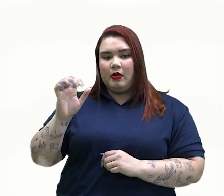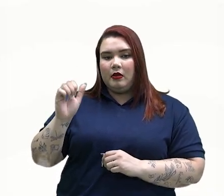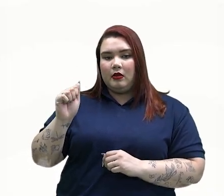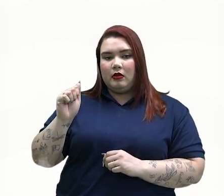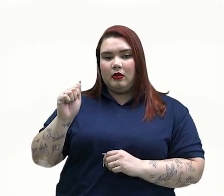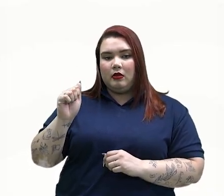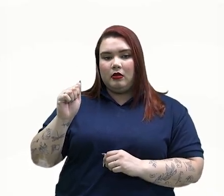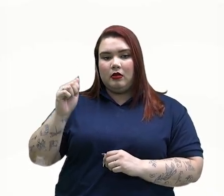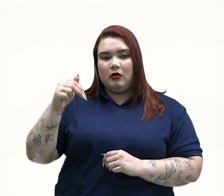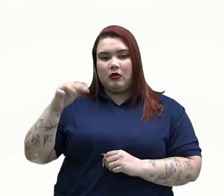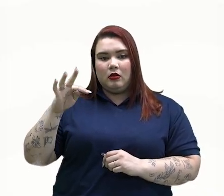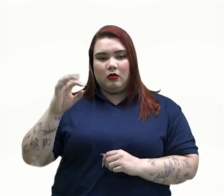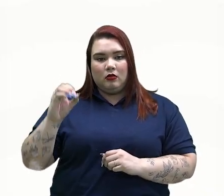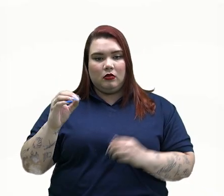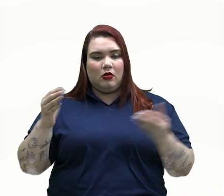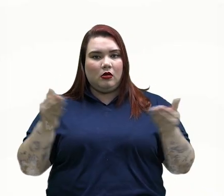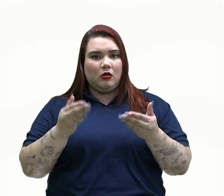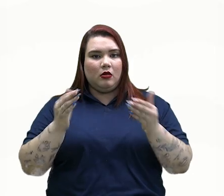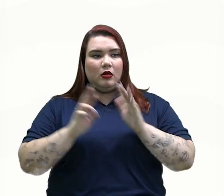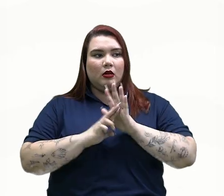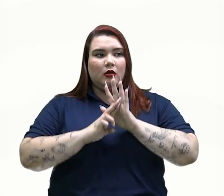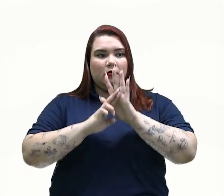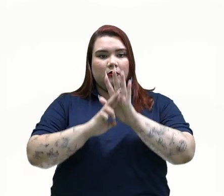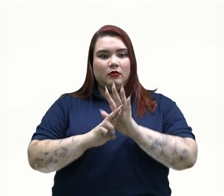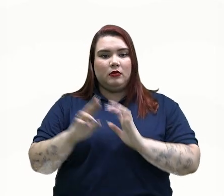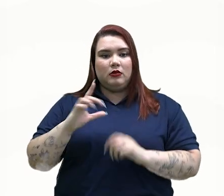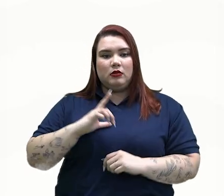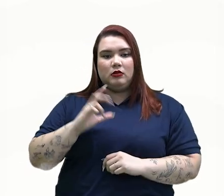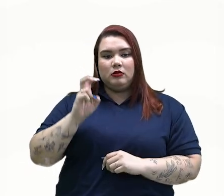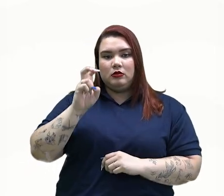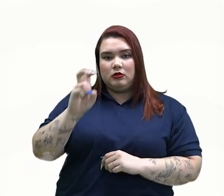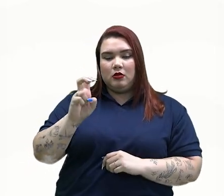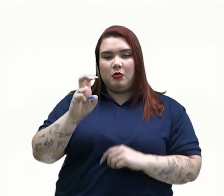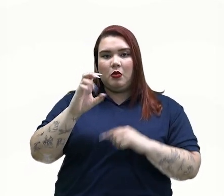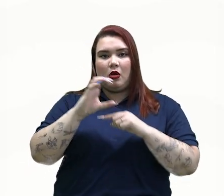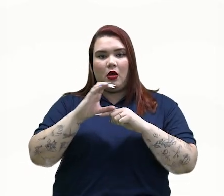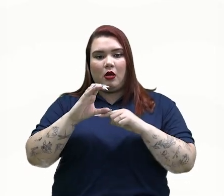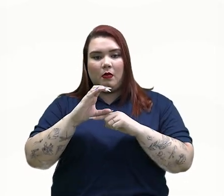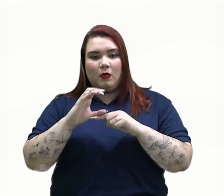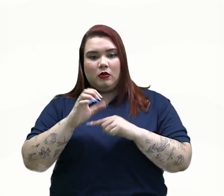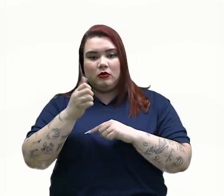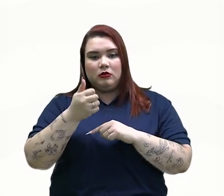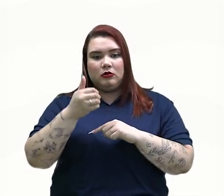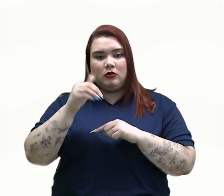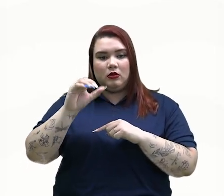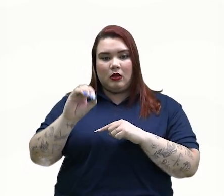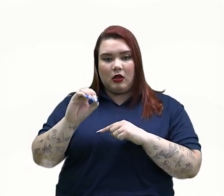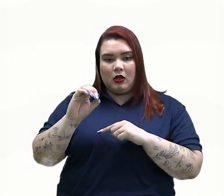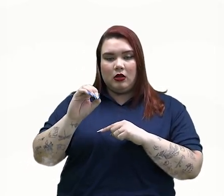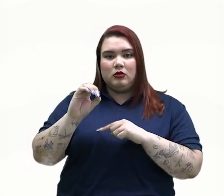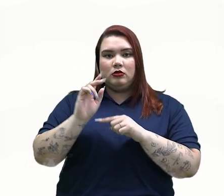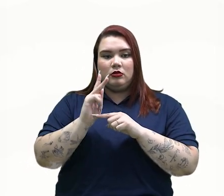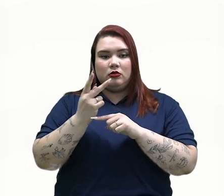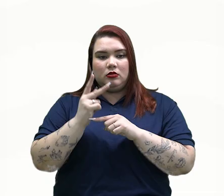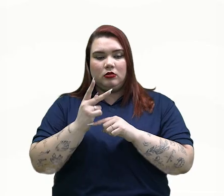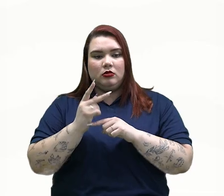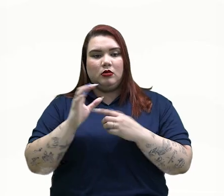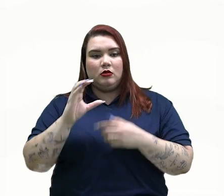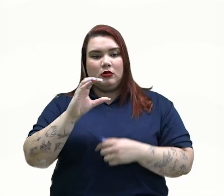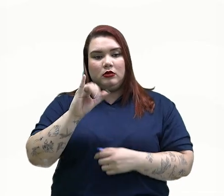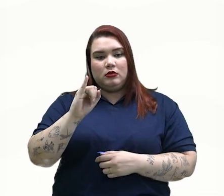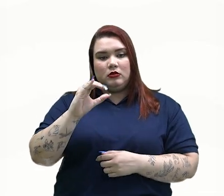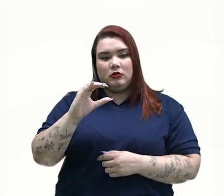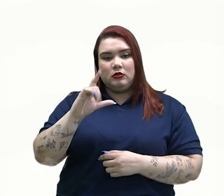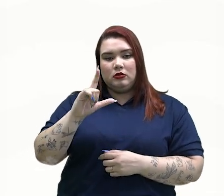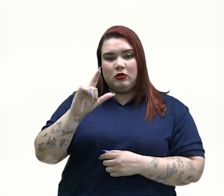né? Então, bora representar essa cadeia que tem 5 carbonos e 10 hidrogênios. Ciclo é uma cadeia fechada com